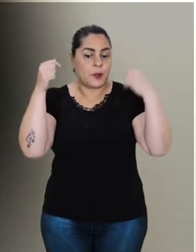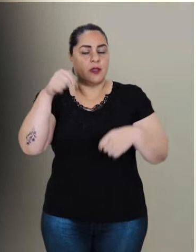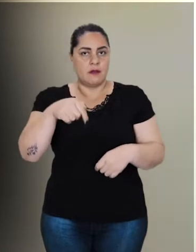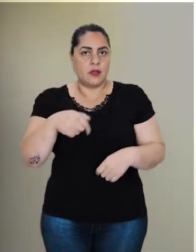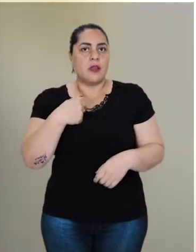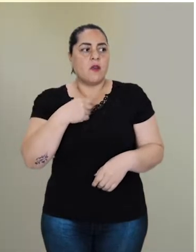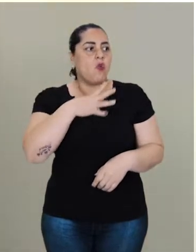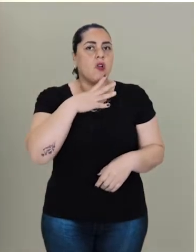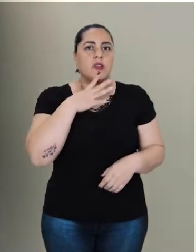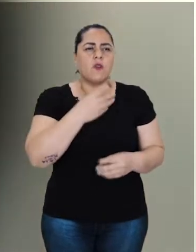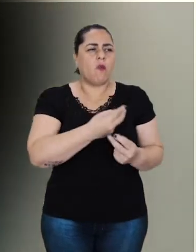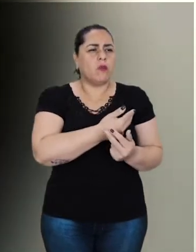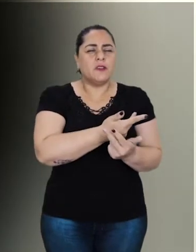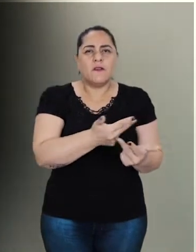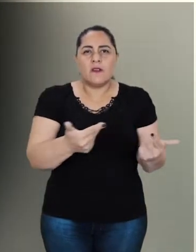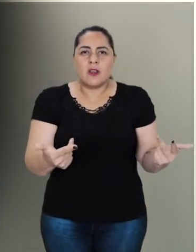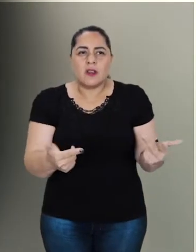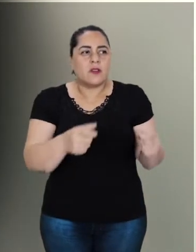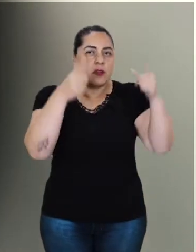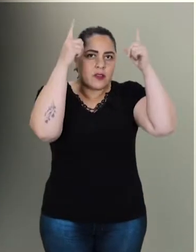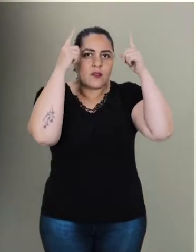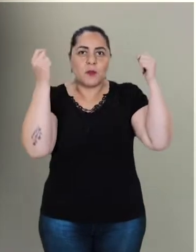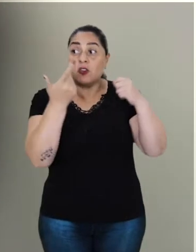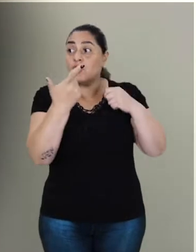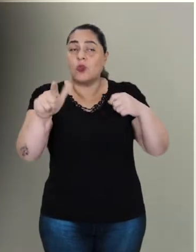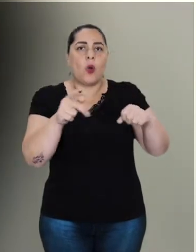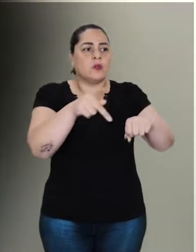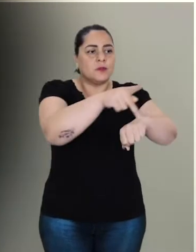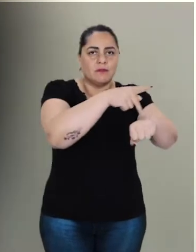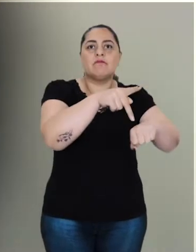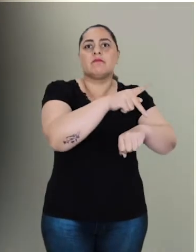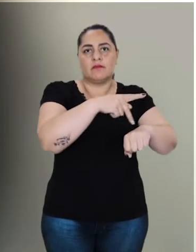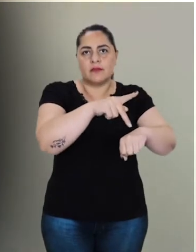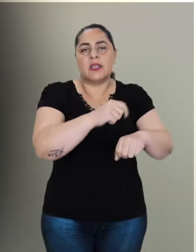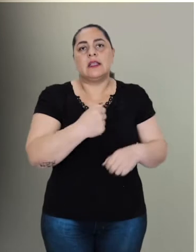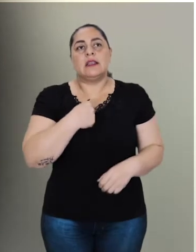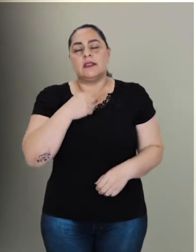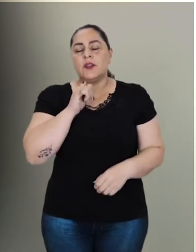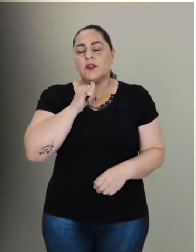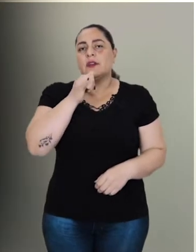gente, muitos enfermeiros de outros países, porque aqui tem bastante movimento de pessoas.